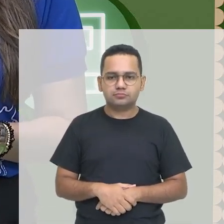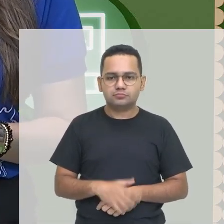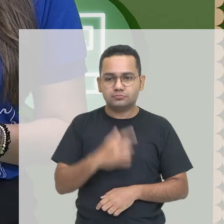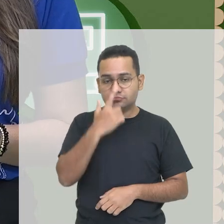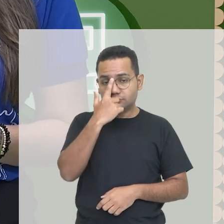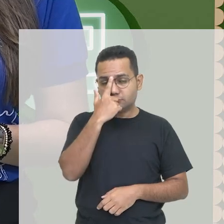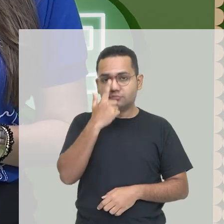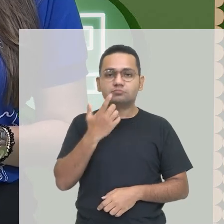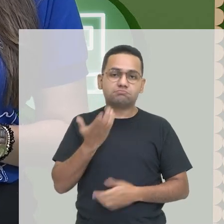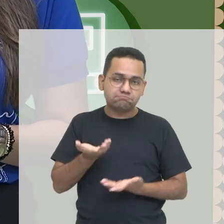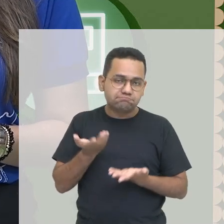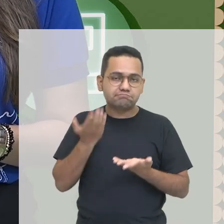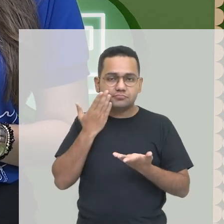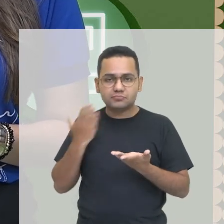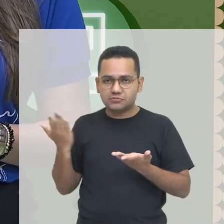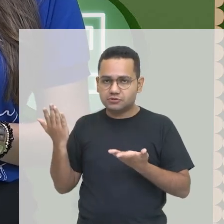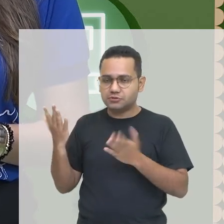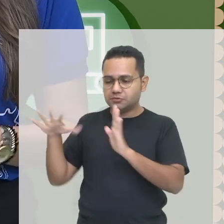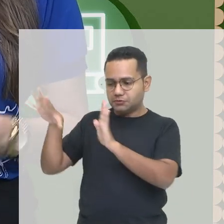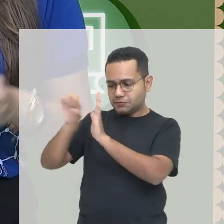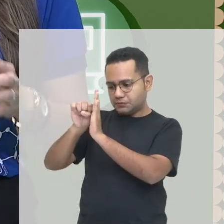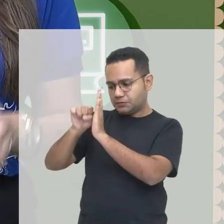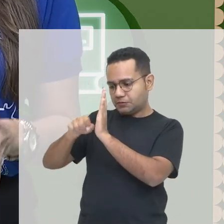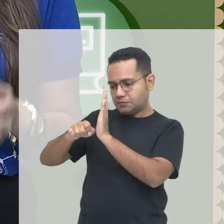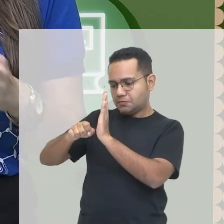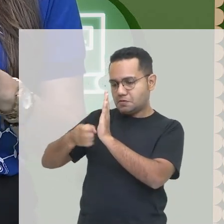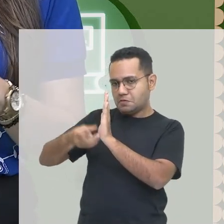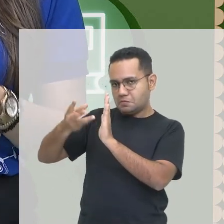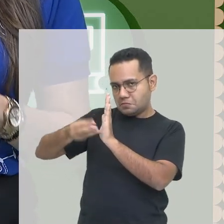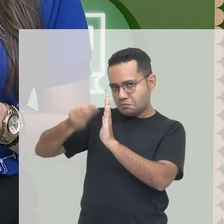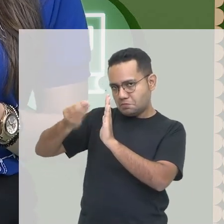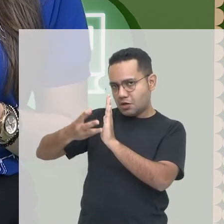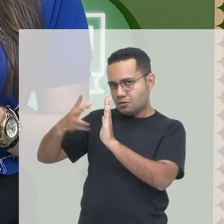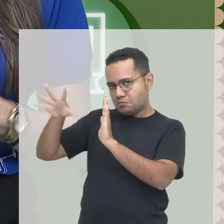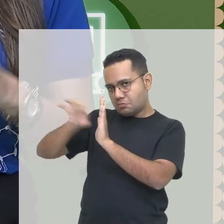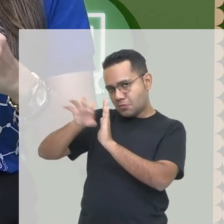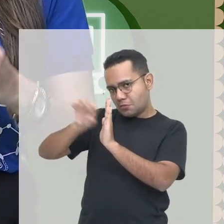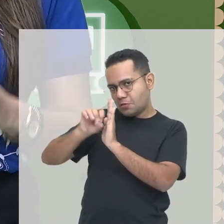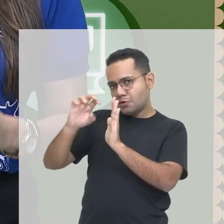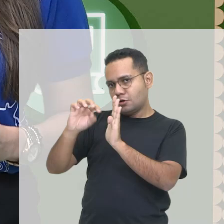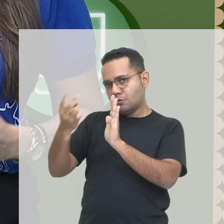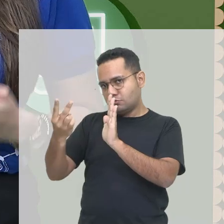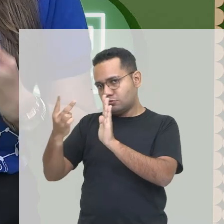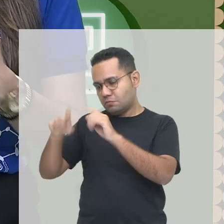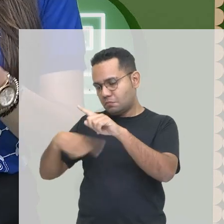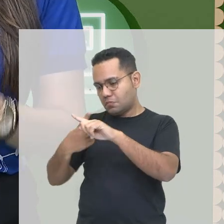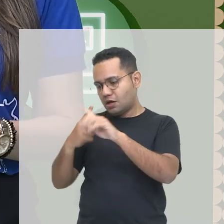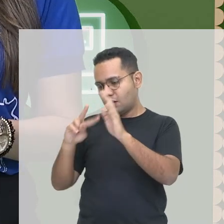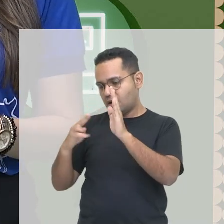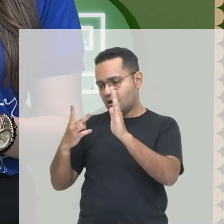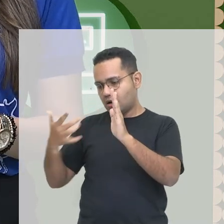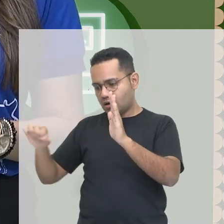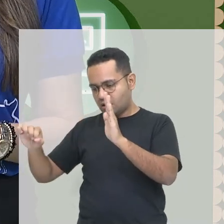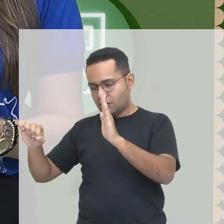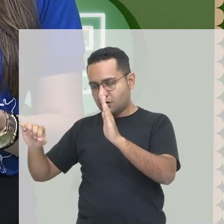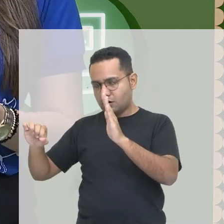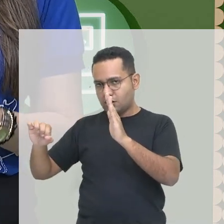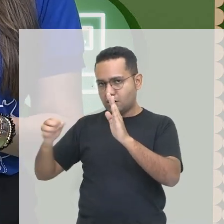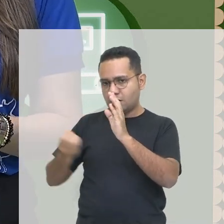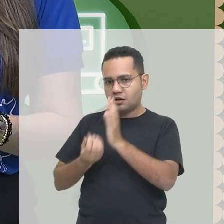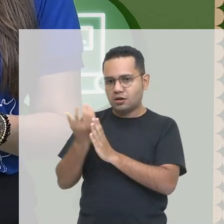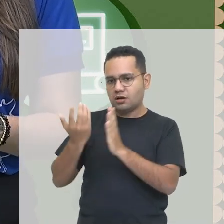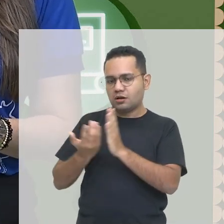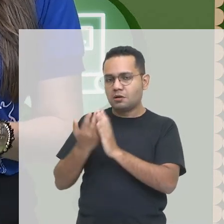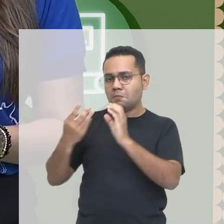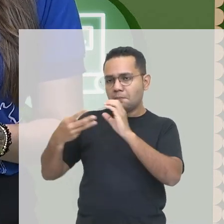gás carbônico, que é o CO2, junto com a água, formar a glicose, que